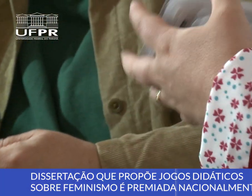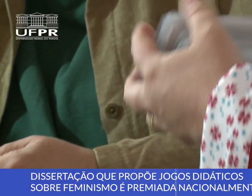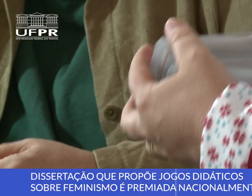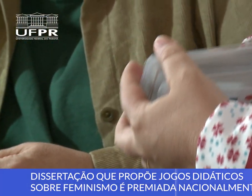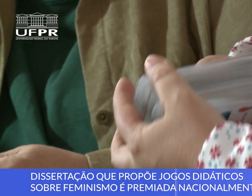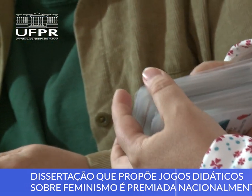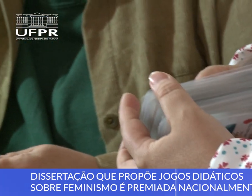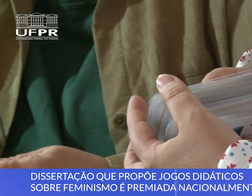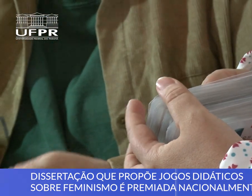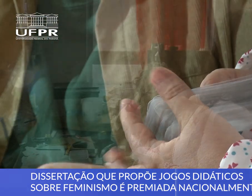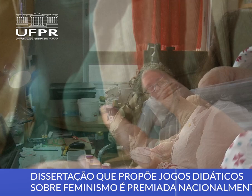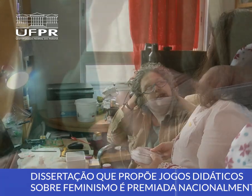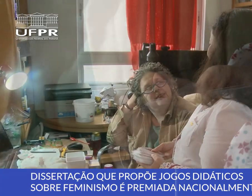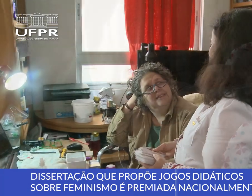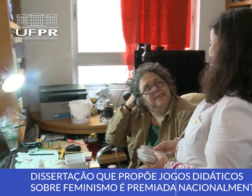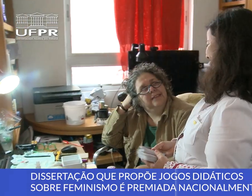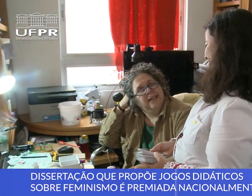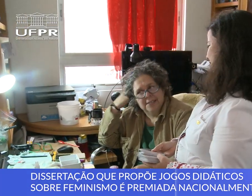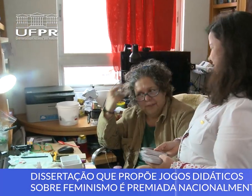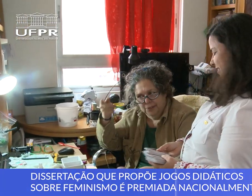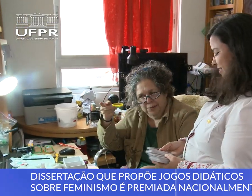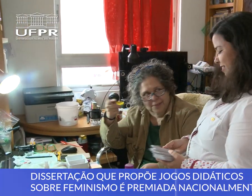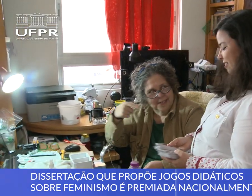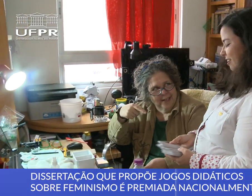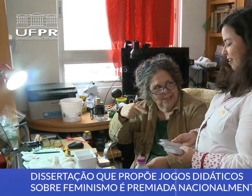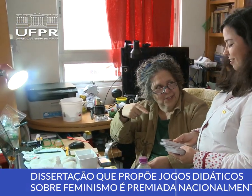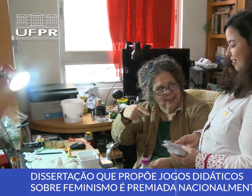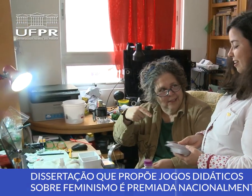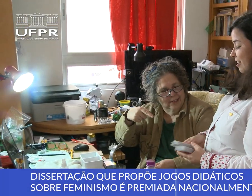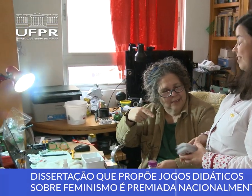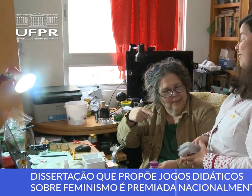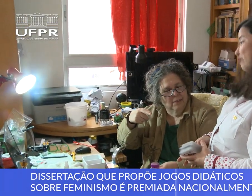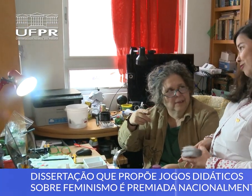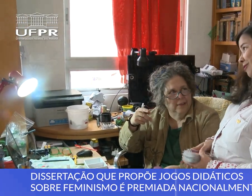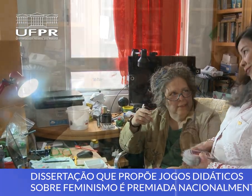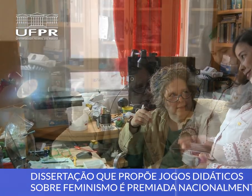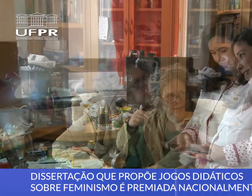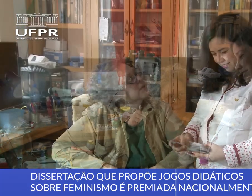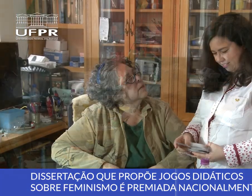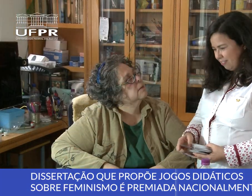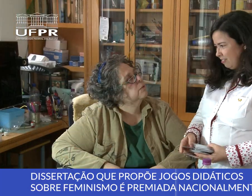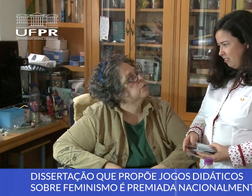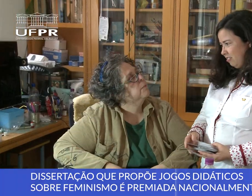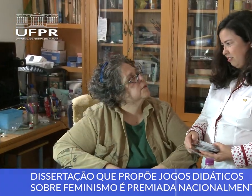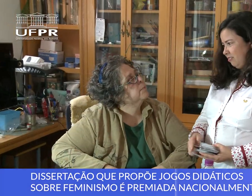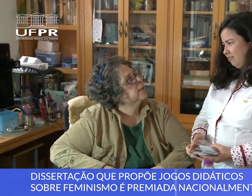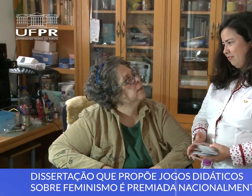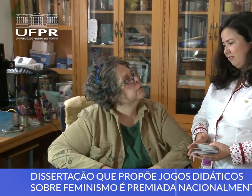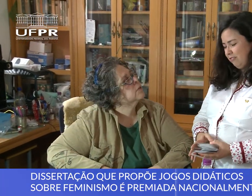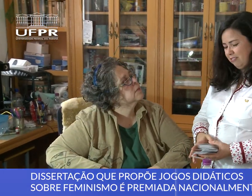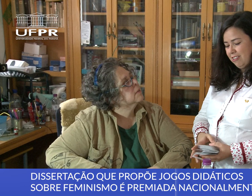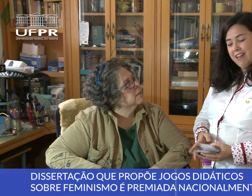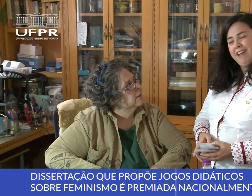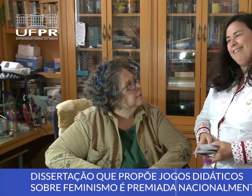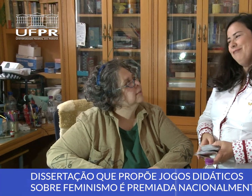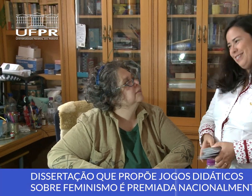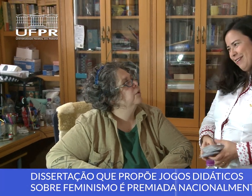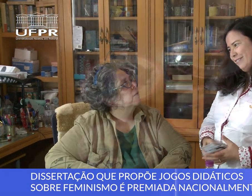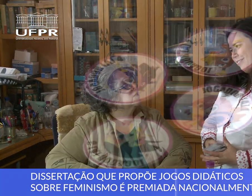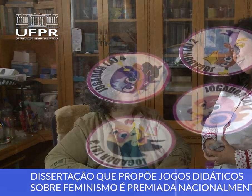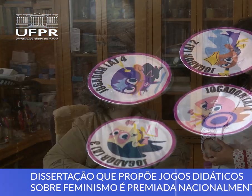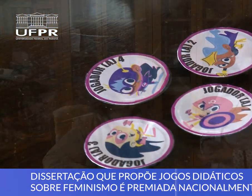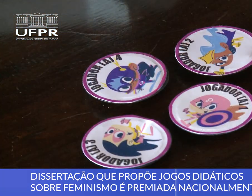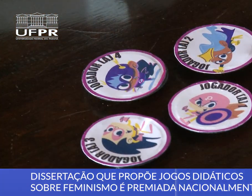luta das mulheres para alcançar os mesmos direitos dos homens na sociedade. Porém, materiais didáticos que ajudem